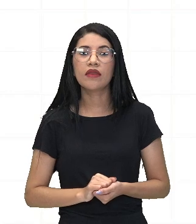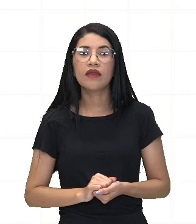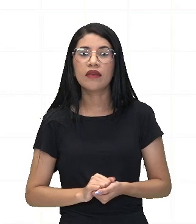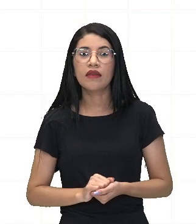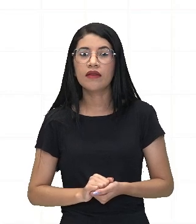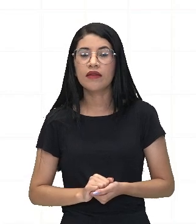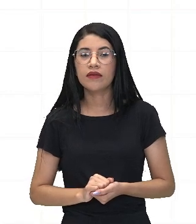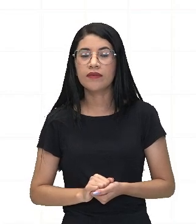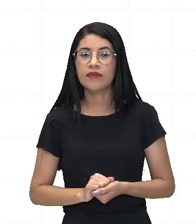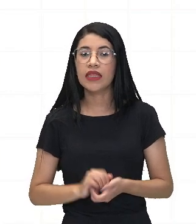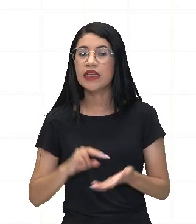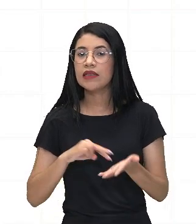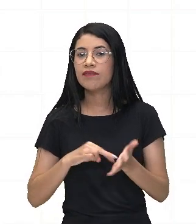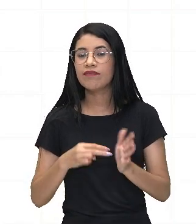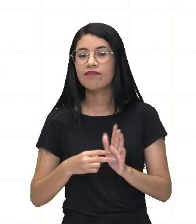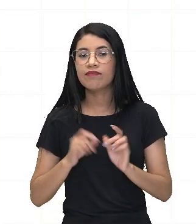tá?